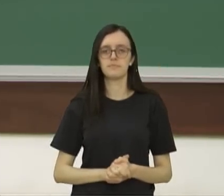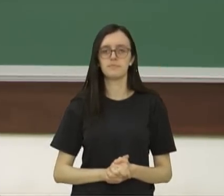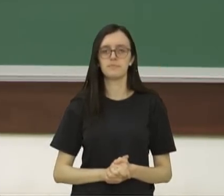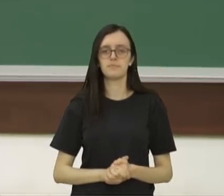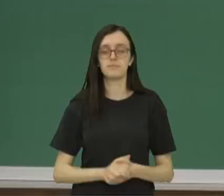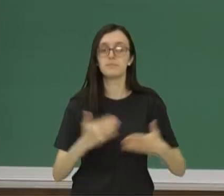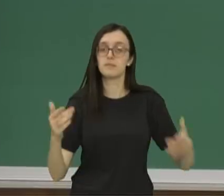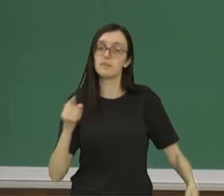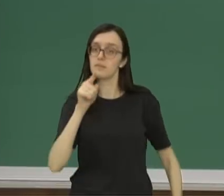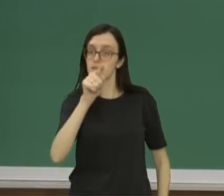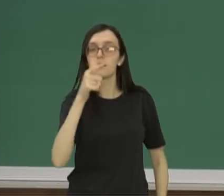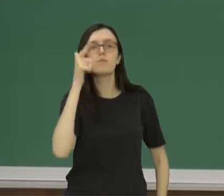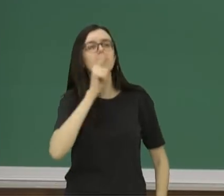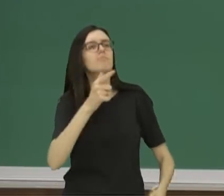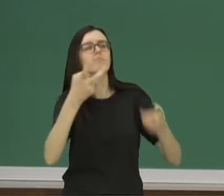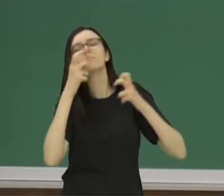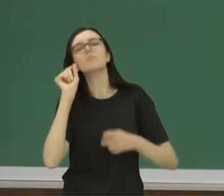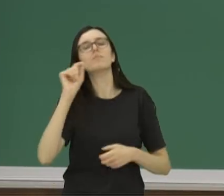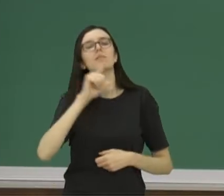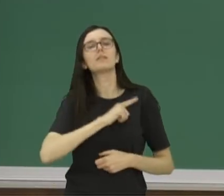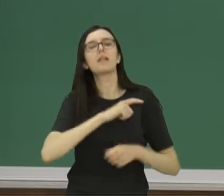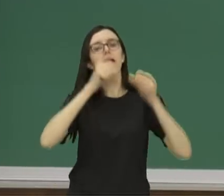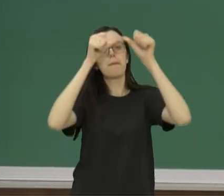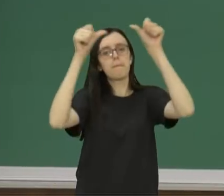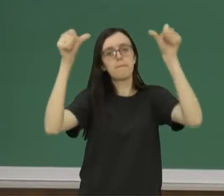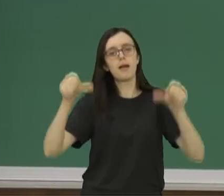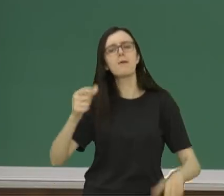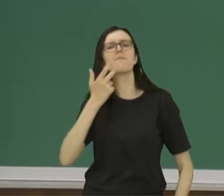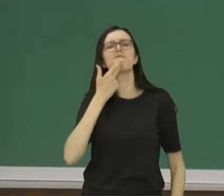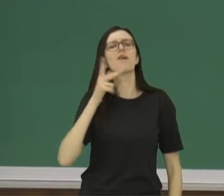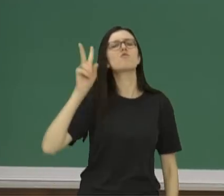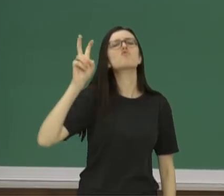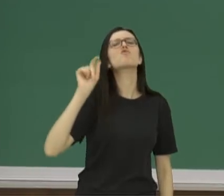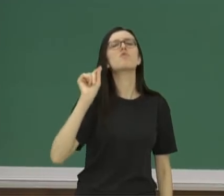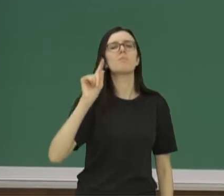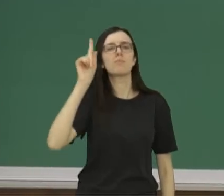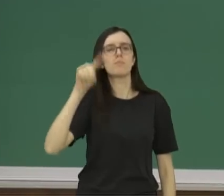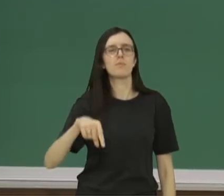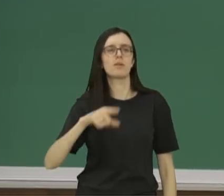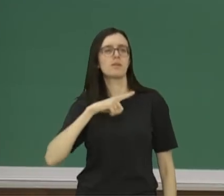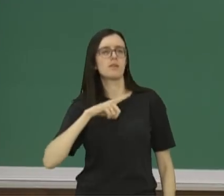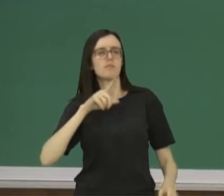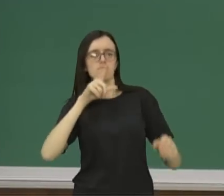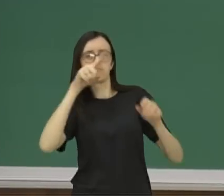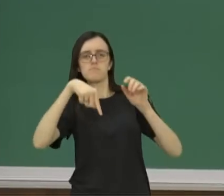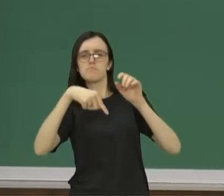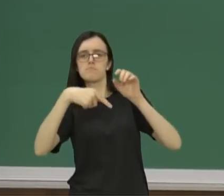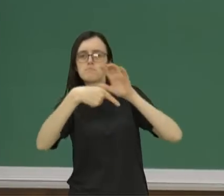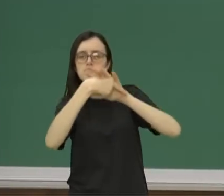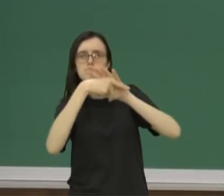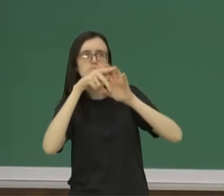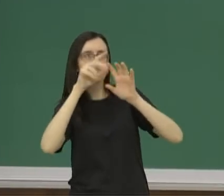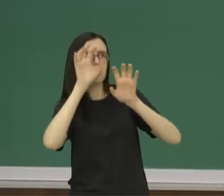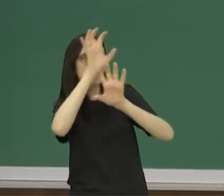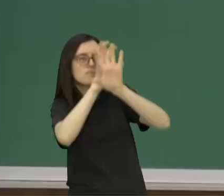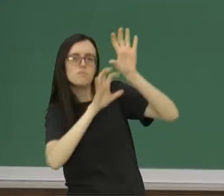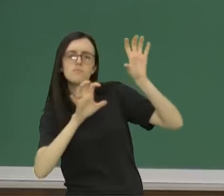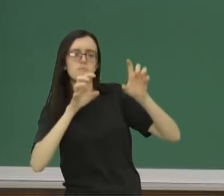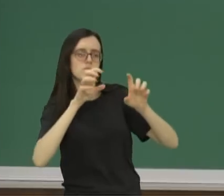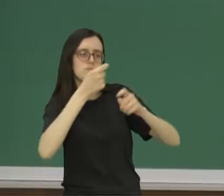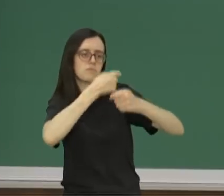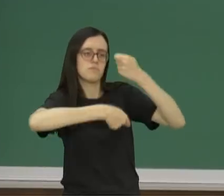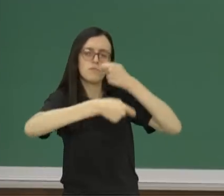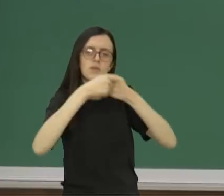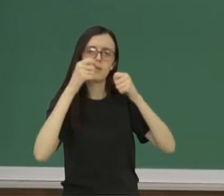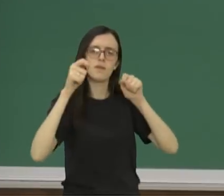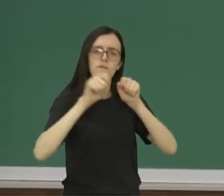Então, aqui vocês podem perceber um mapa que fala sobre as APLs, que são os arranjos produtivos locais.